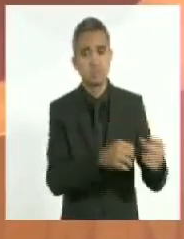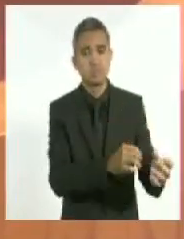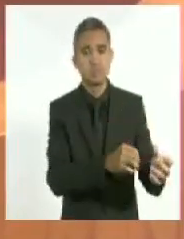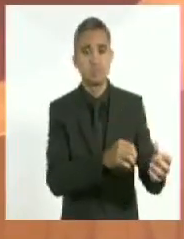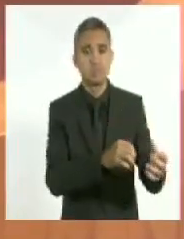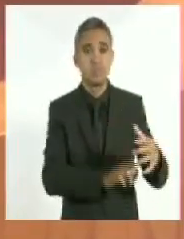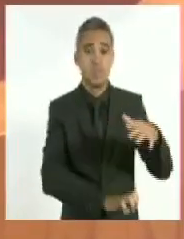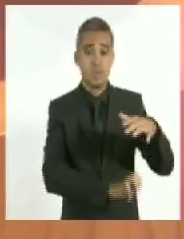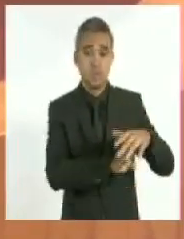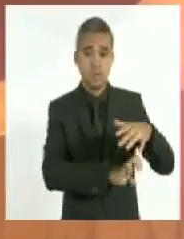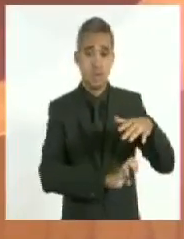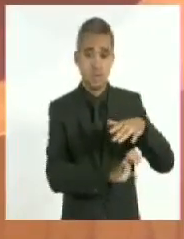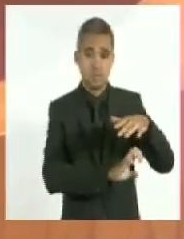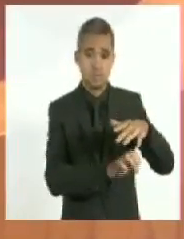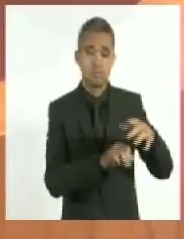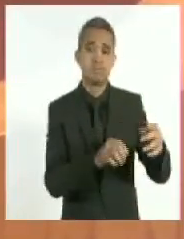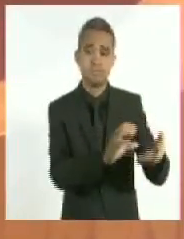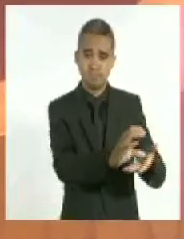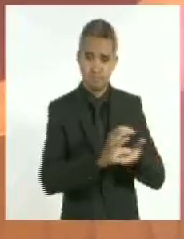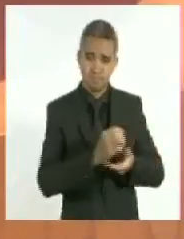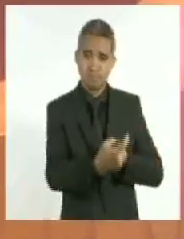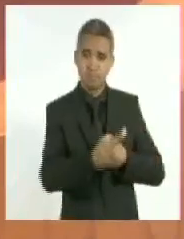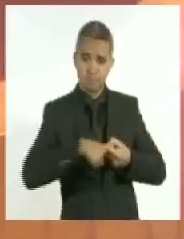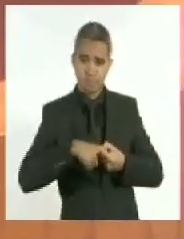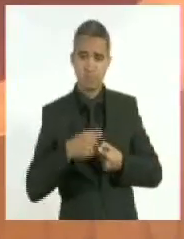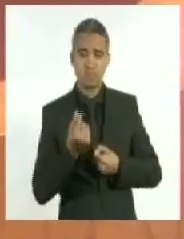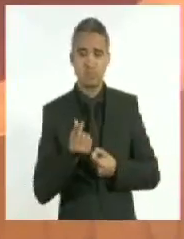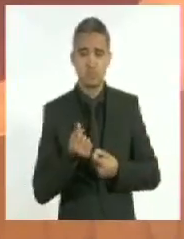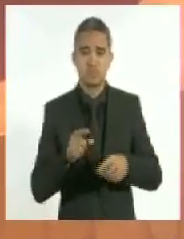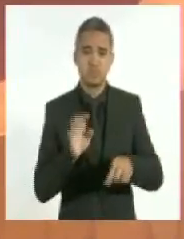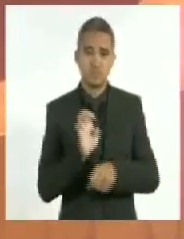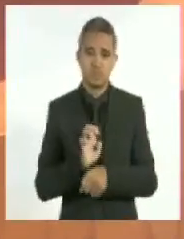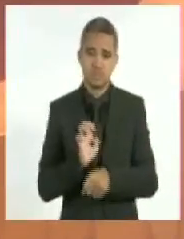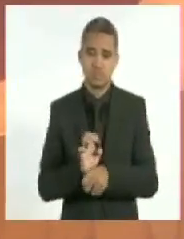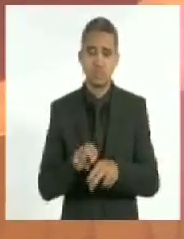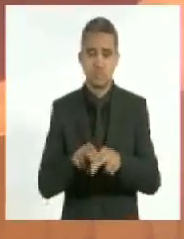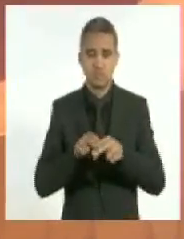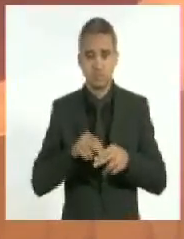acho que essa é uma causa que é interesse da Assembleia Legislativa, é interesse do Maranhão. Muito obrigado, senhor presidente.